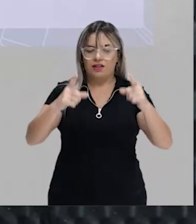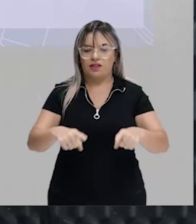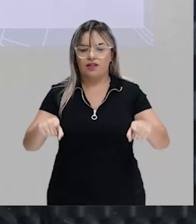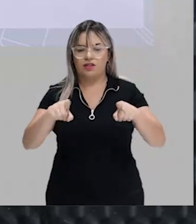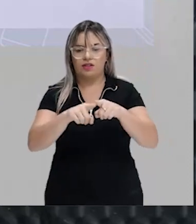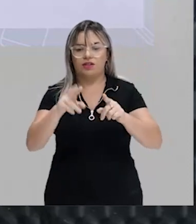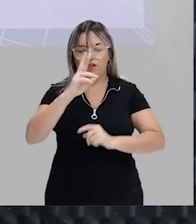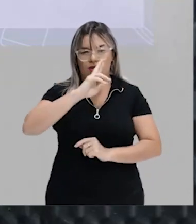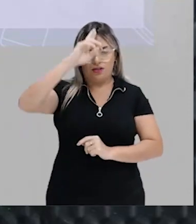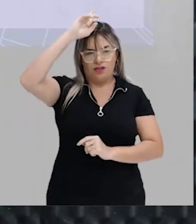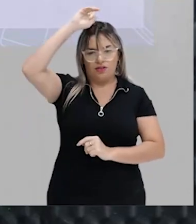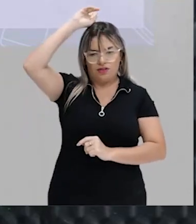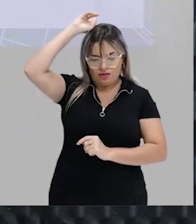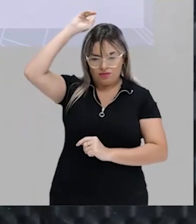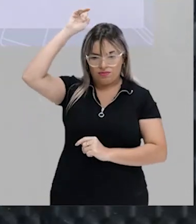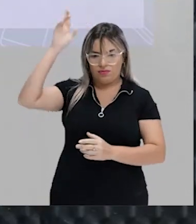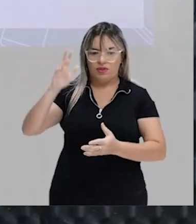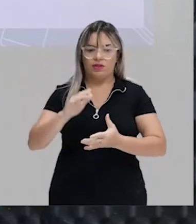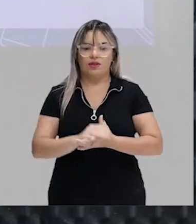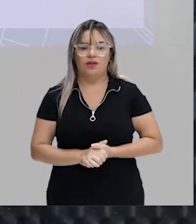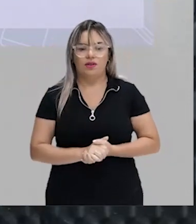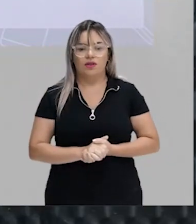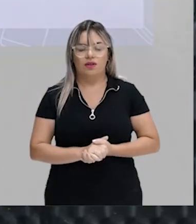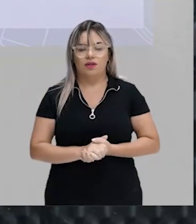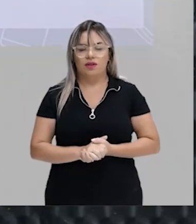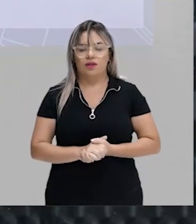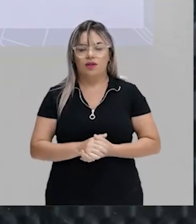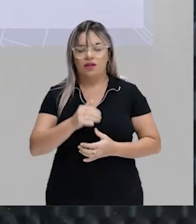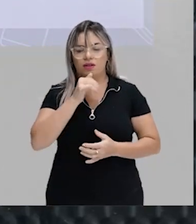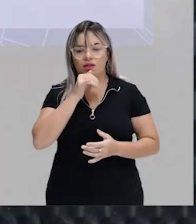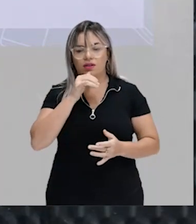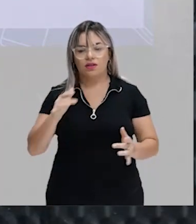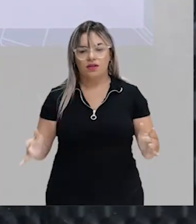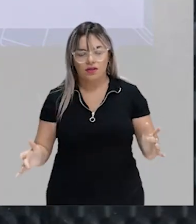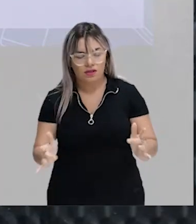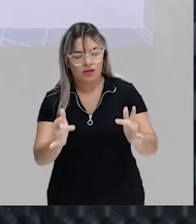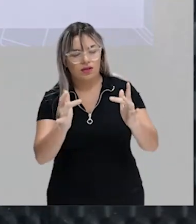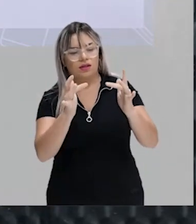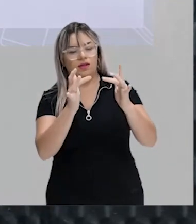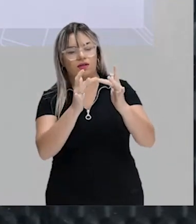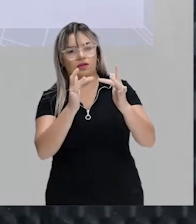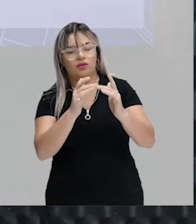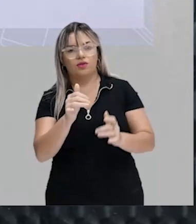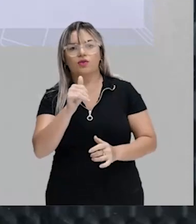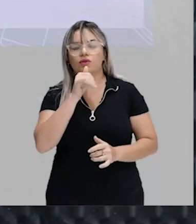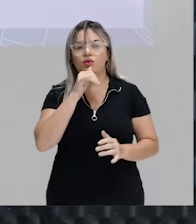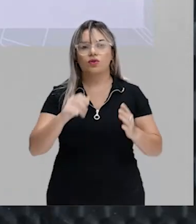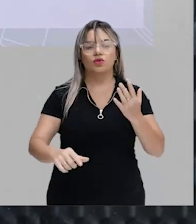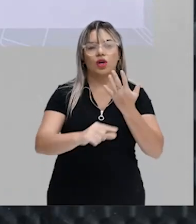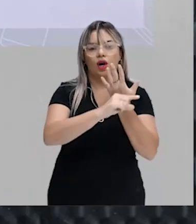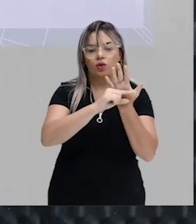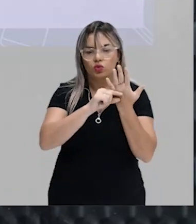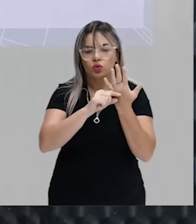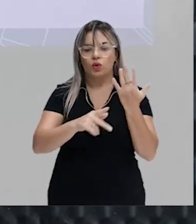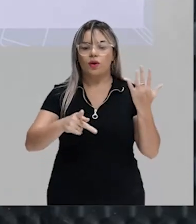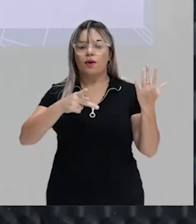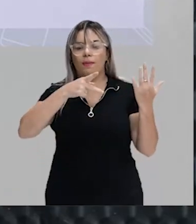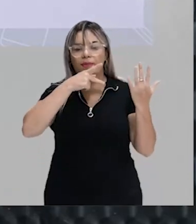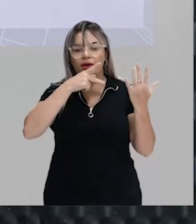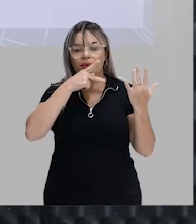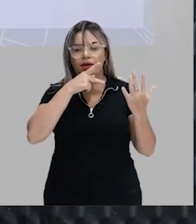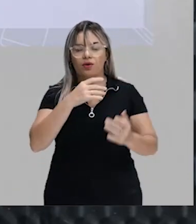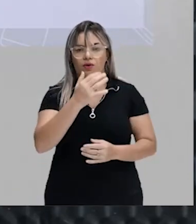Alguns modelos para o classicismo são Platão, você já ouviu falar, você já estudou isso em filosofia com o professor André